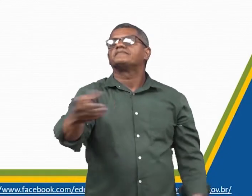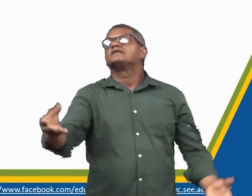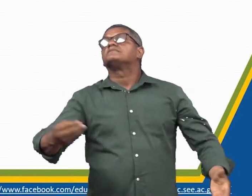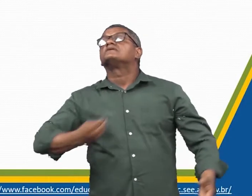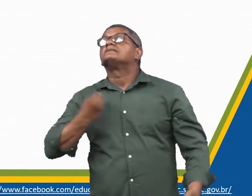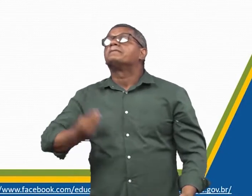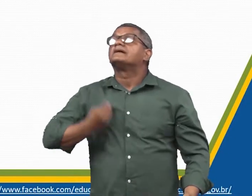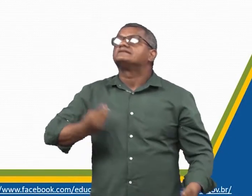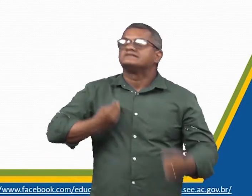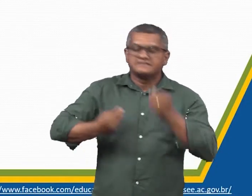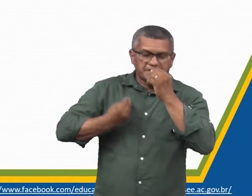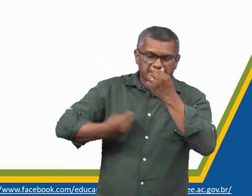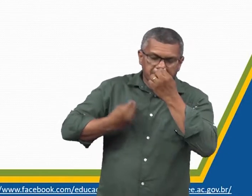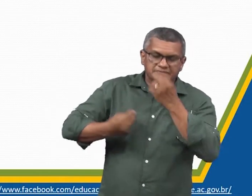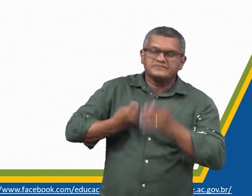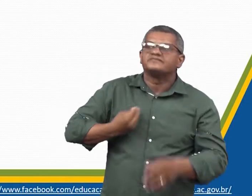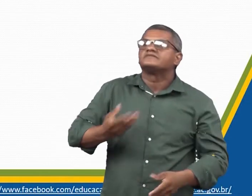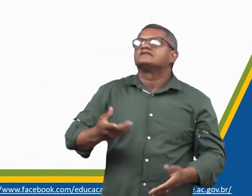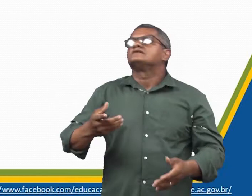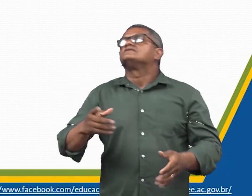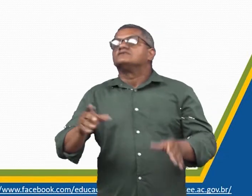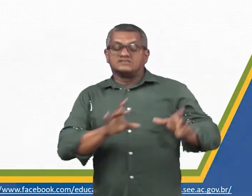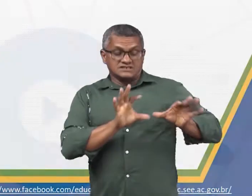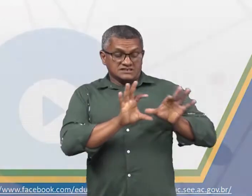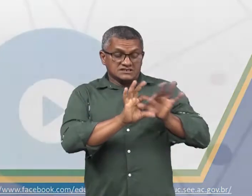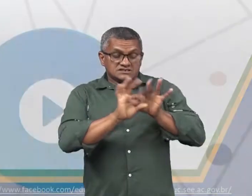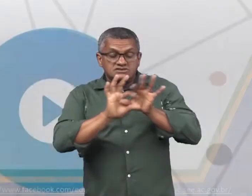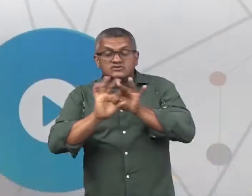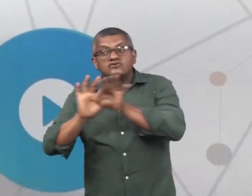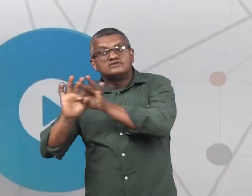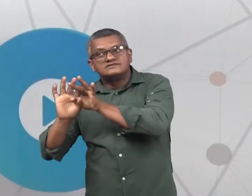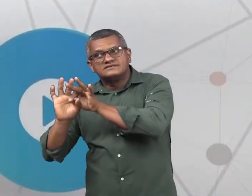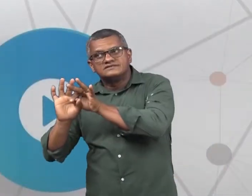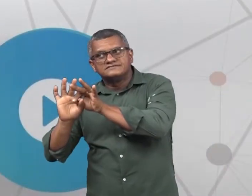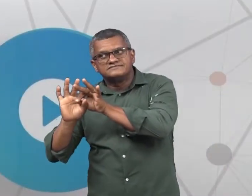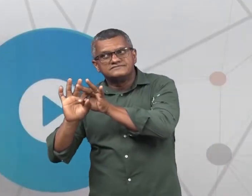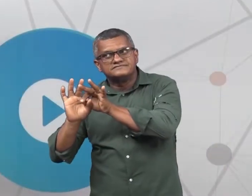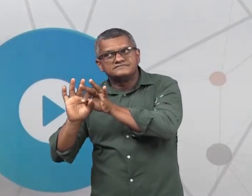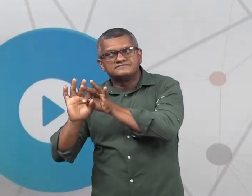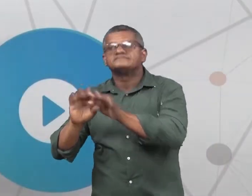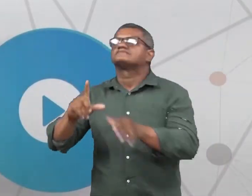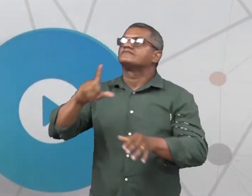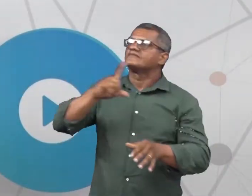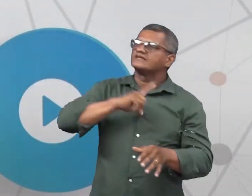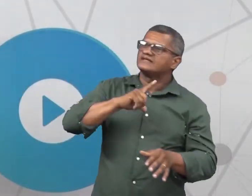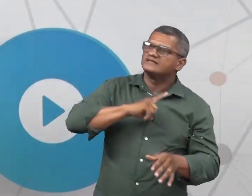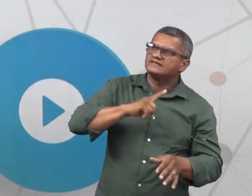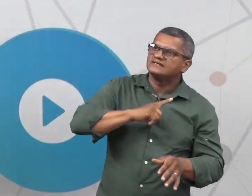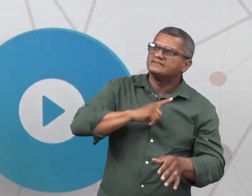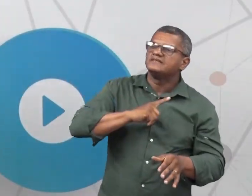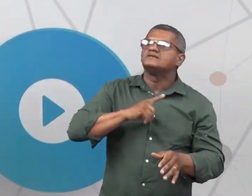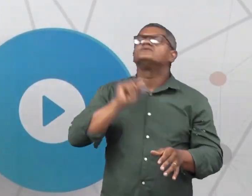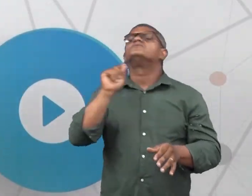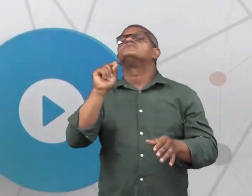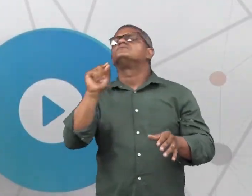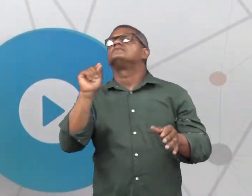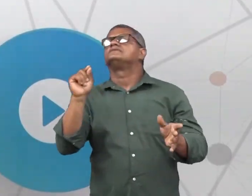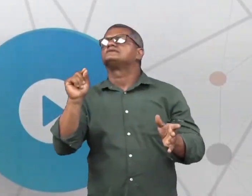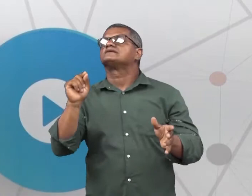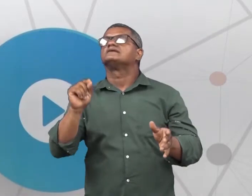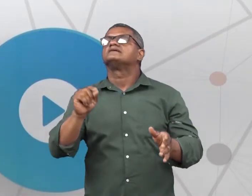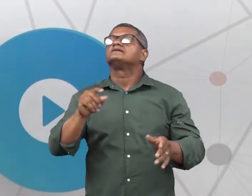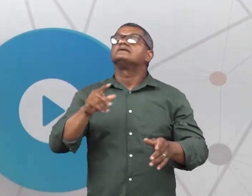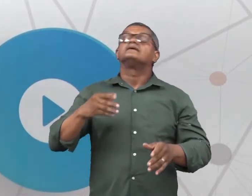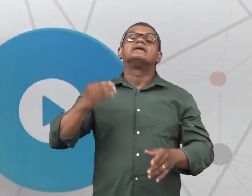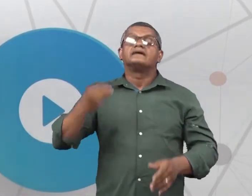ou democracia participativa. Nesse contexto, nós teríamos ainda, seria previsto